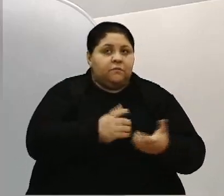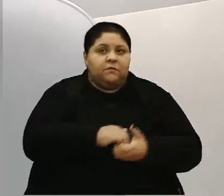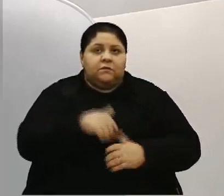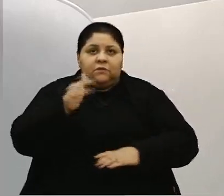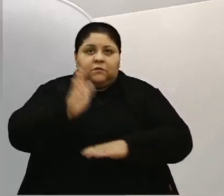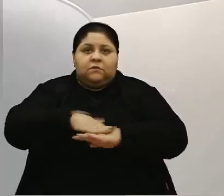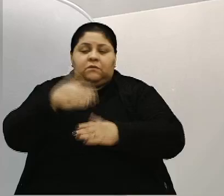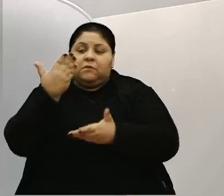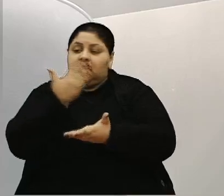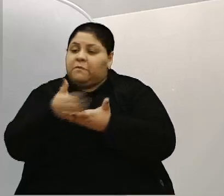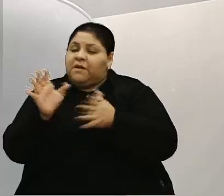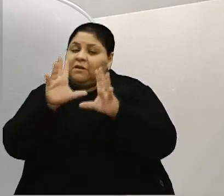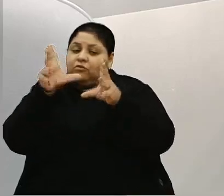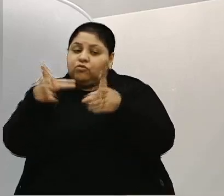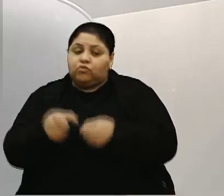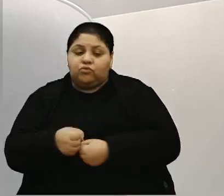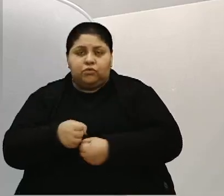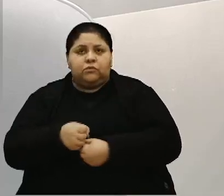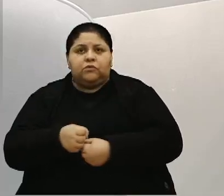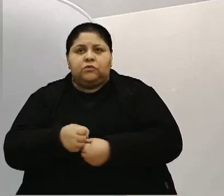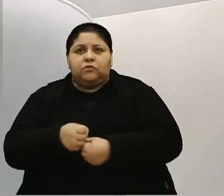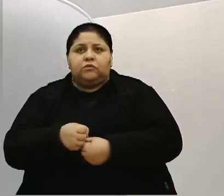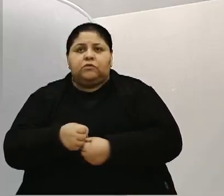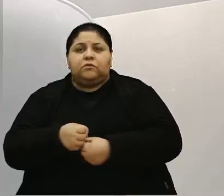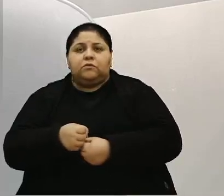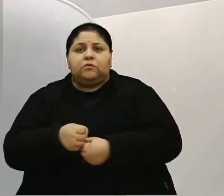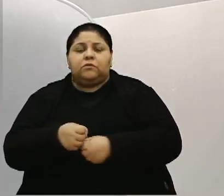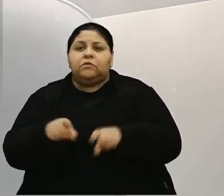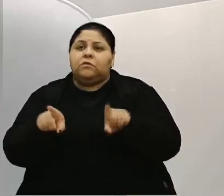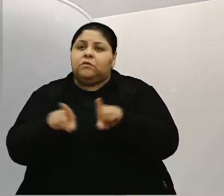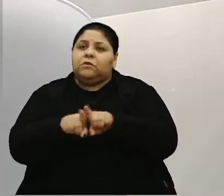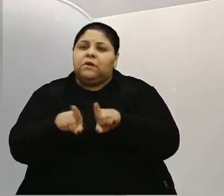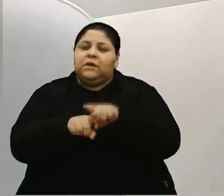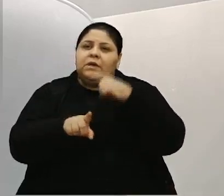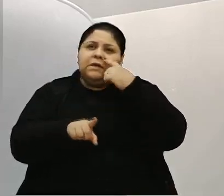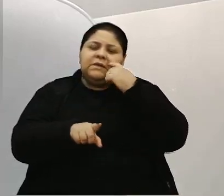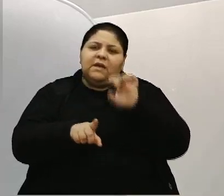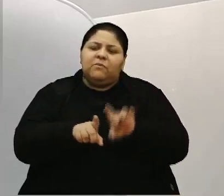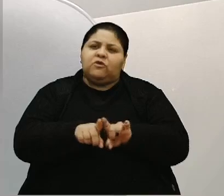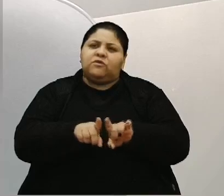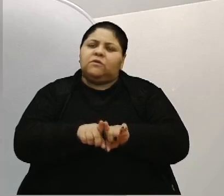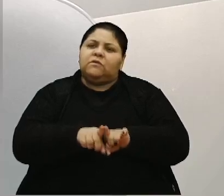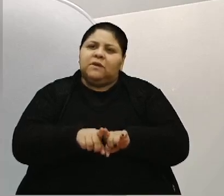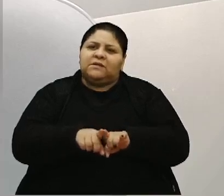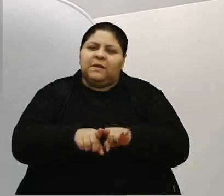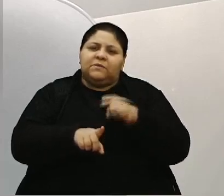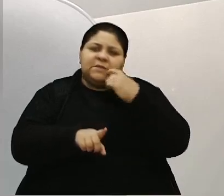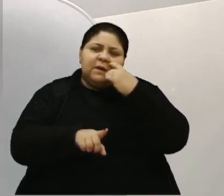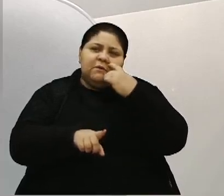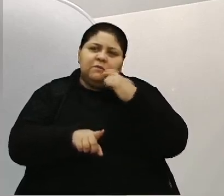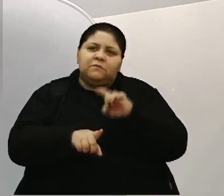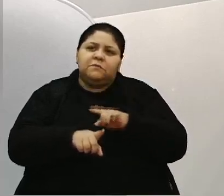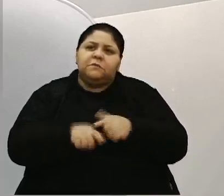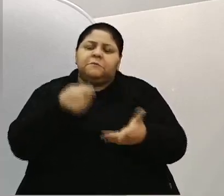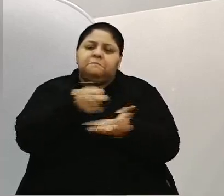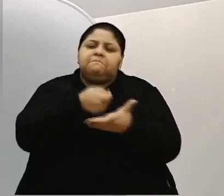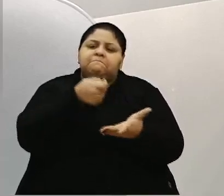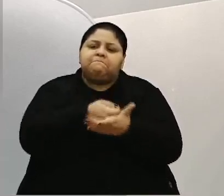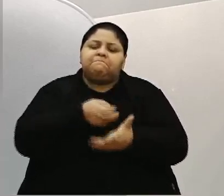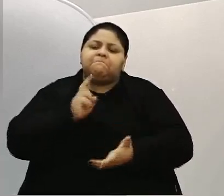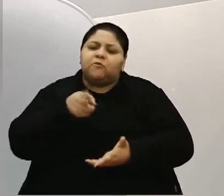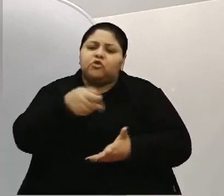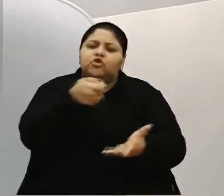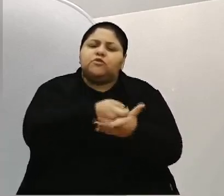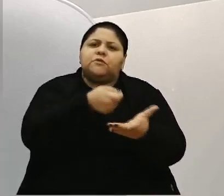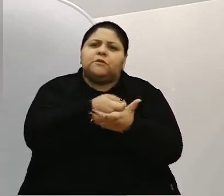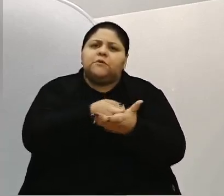maioria perdeu tudo. Está teimoso, como sempre nós somos, plantando de novo, sem expectativa de colher,